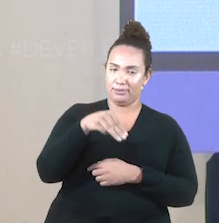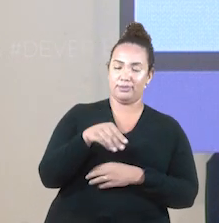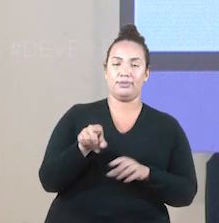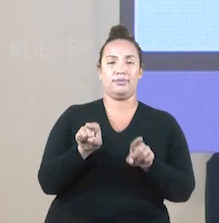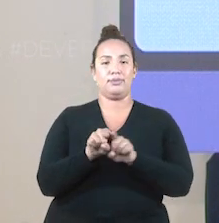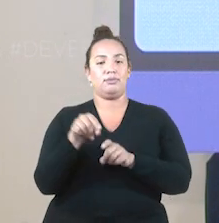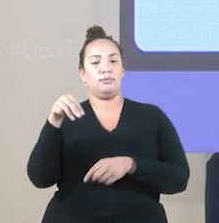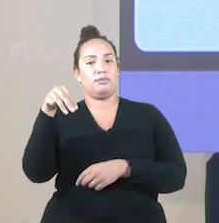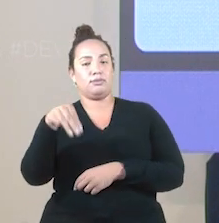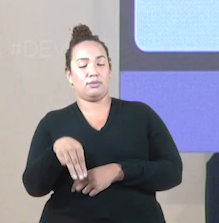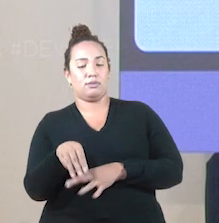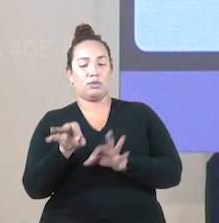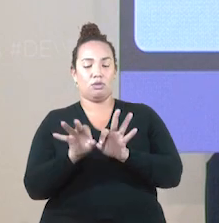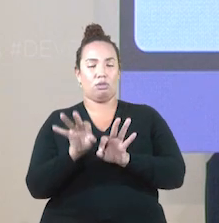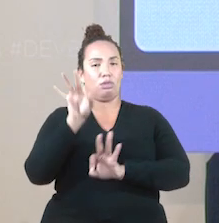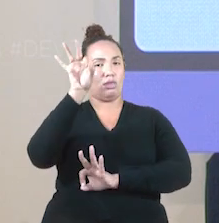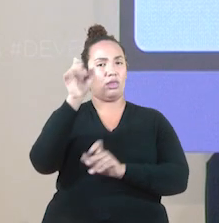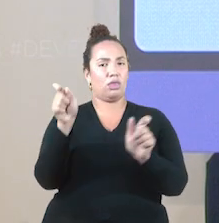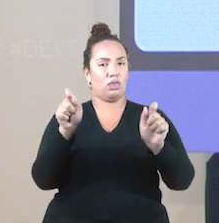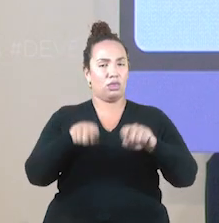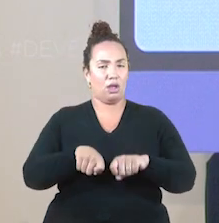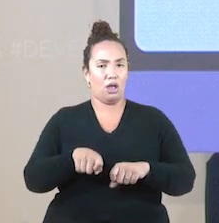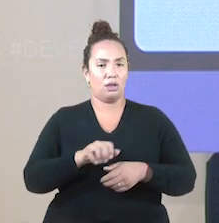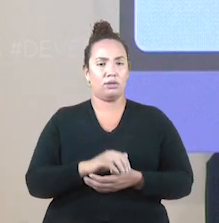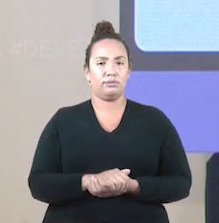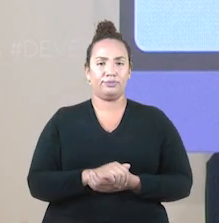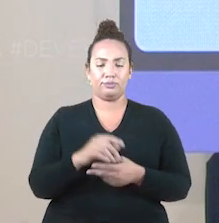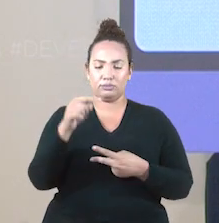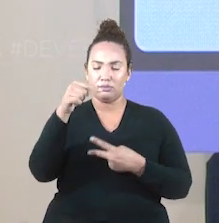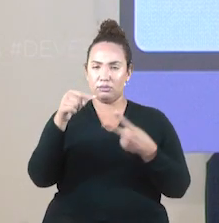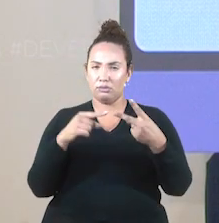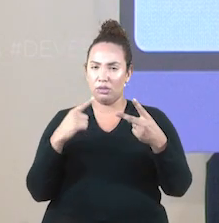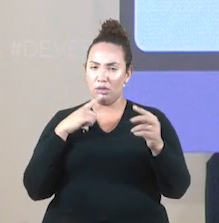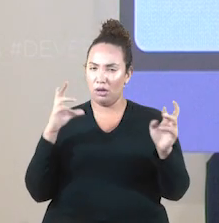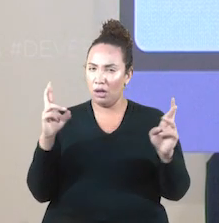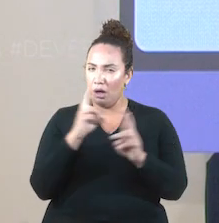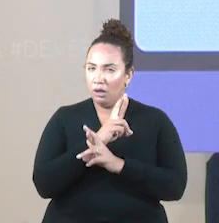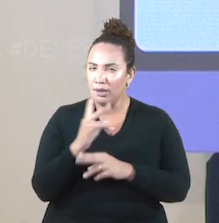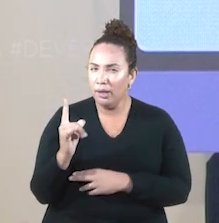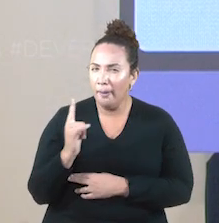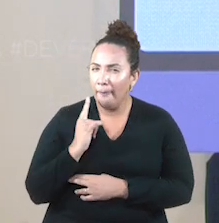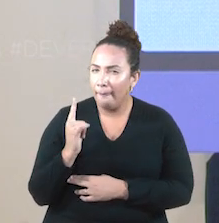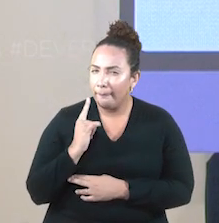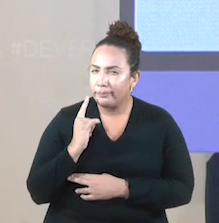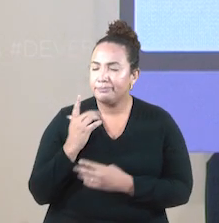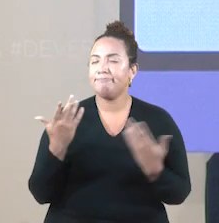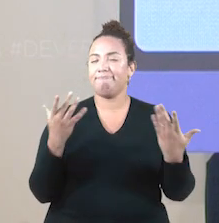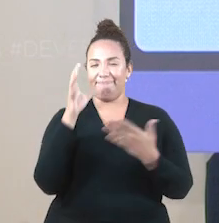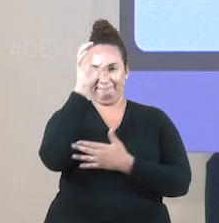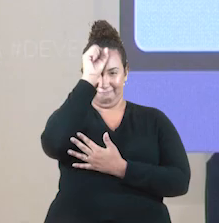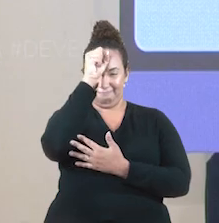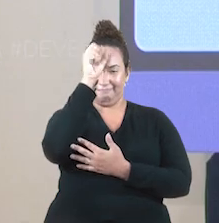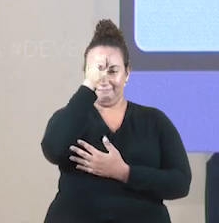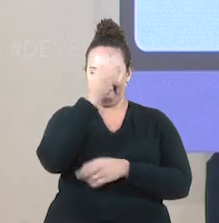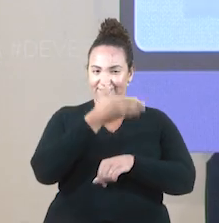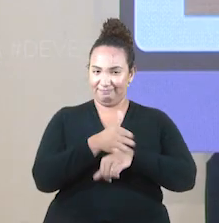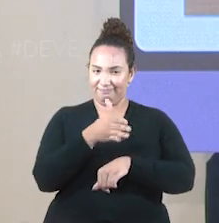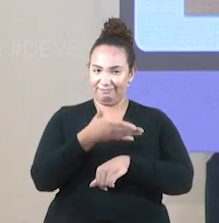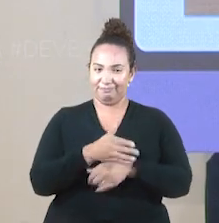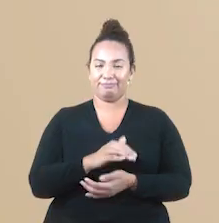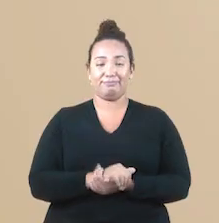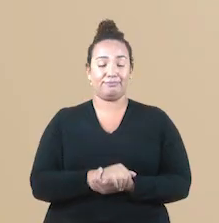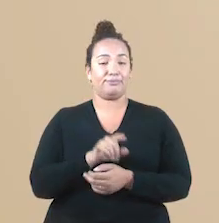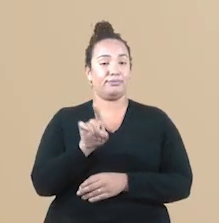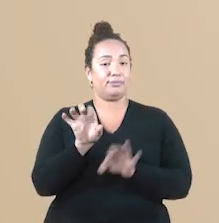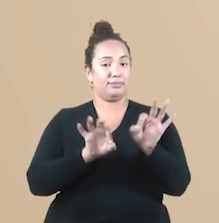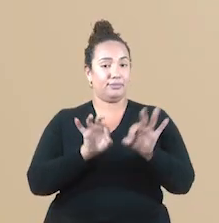metros, medem o comprimento, será que elas possuem alguma relação entre si? Vamos aprender fazendo?